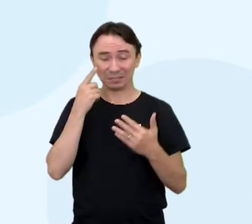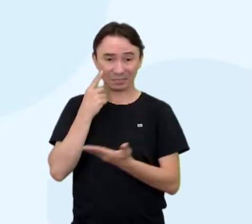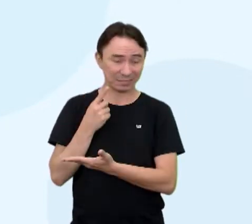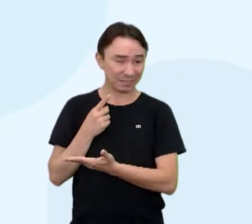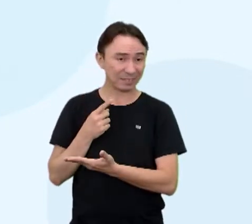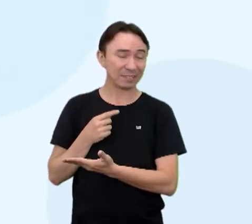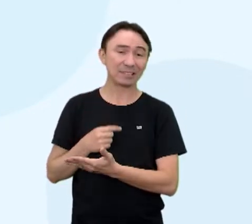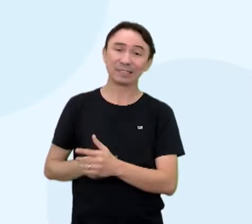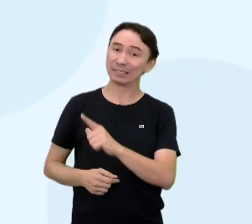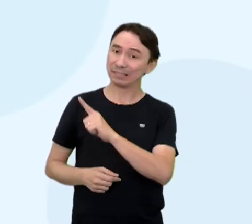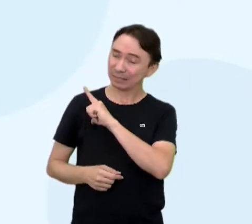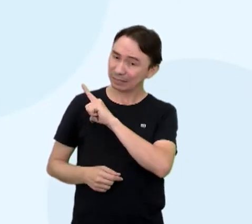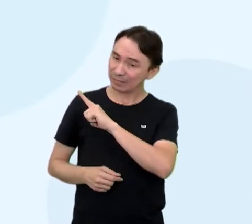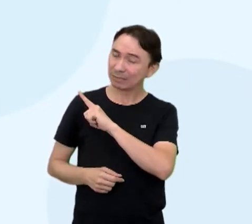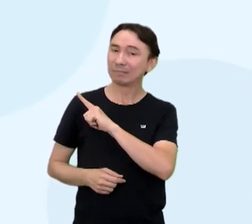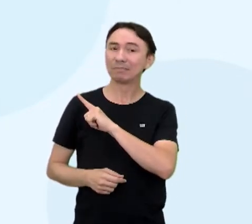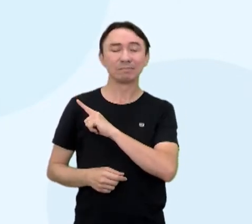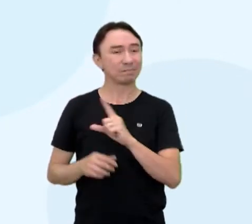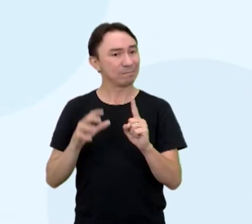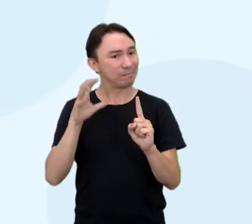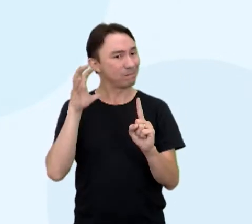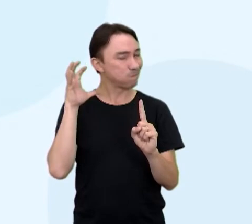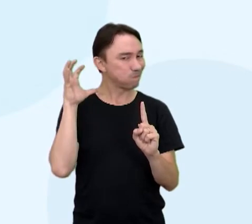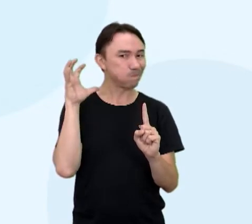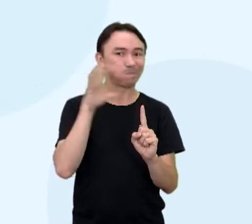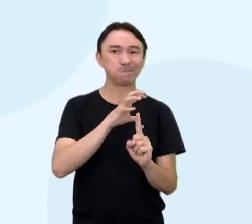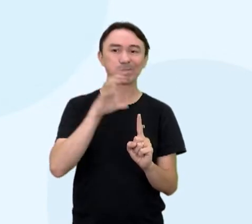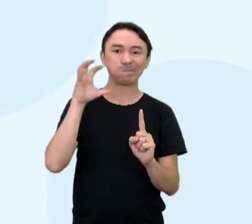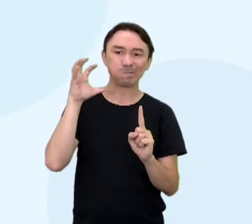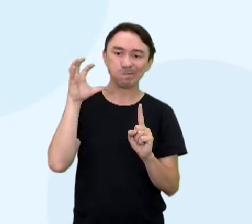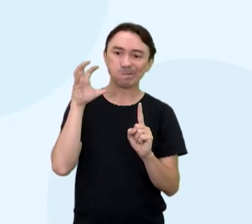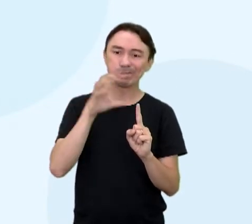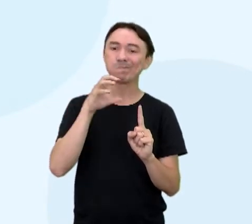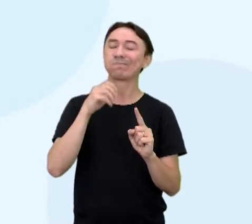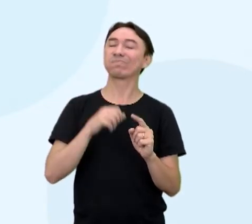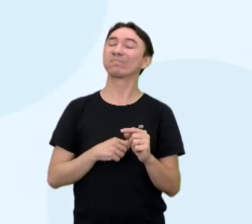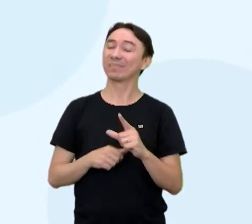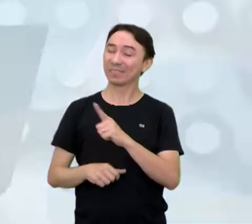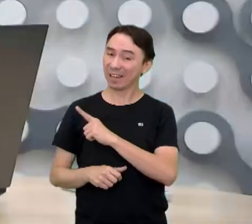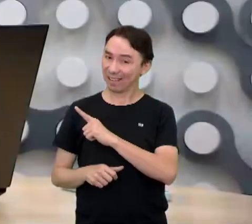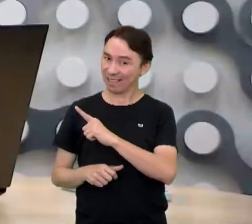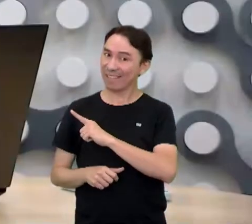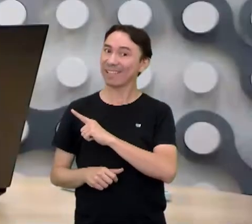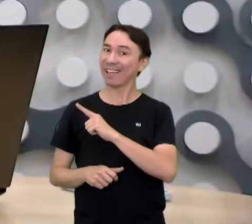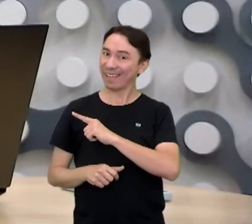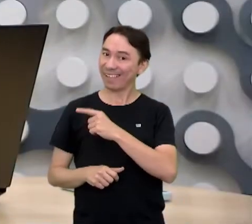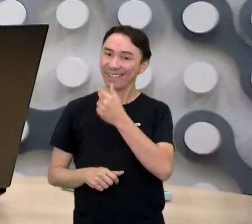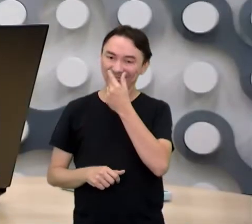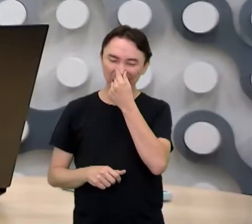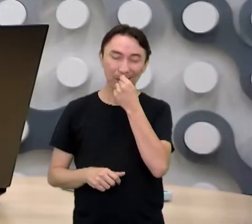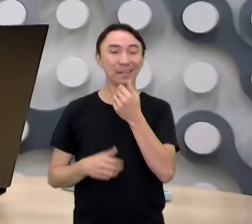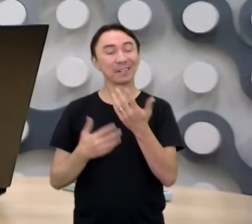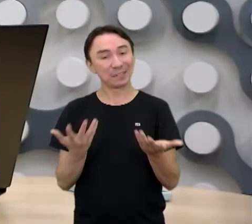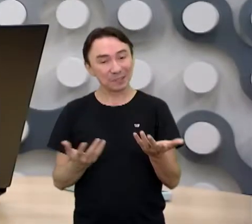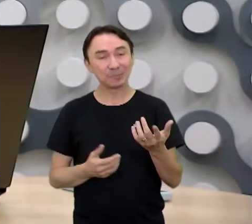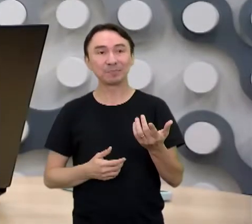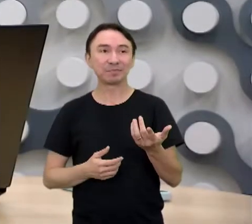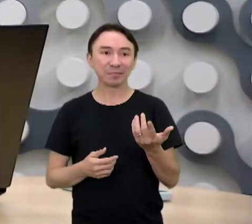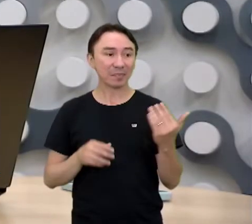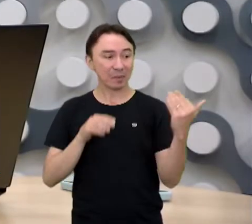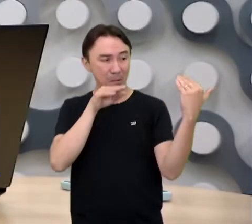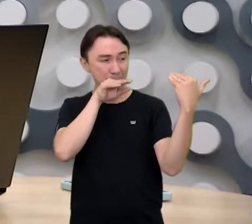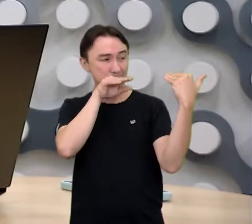pressão nessas duas placas tectônicas, né? Então a principal aí característica que a gente pode dar de exemplo, né, desse